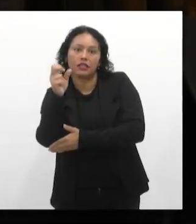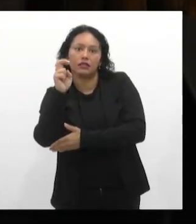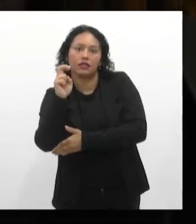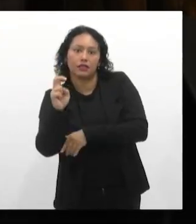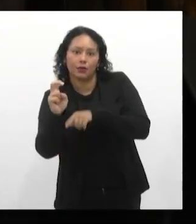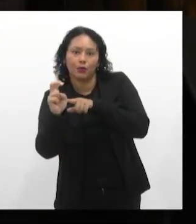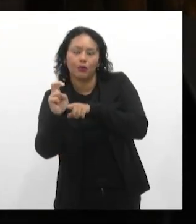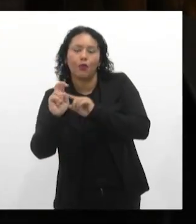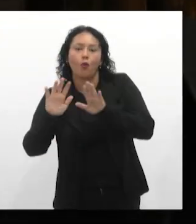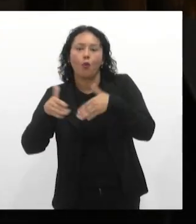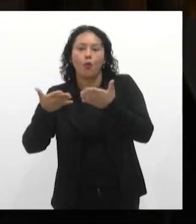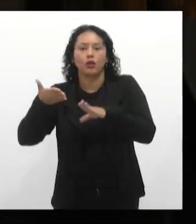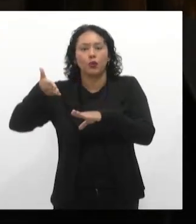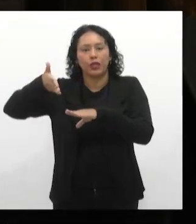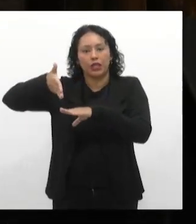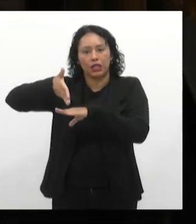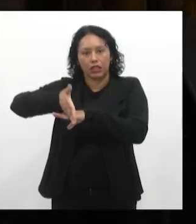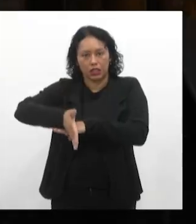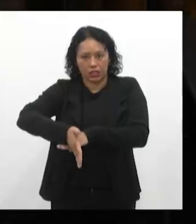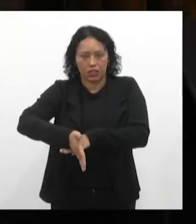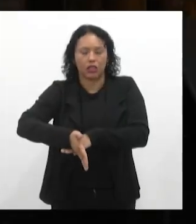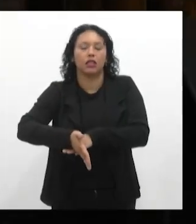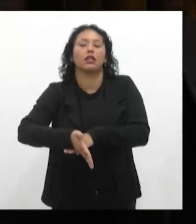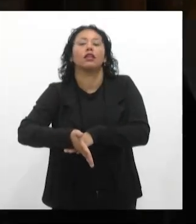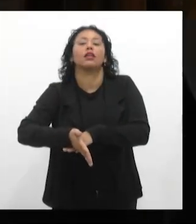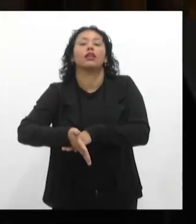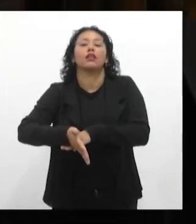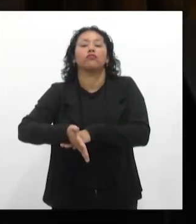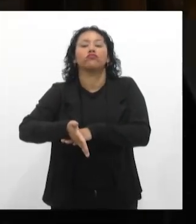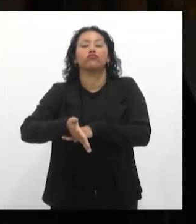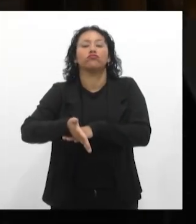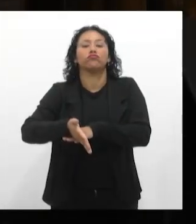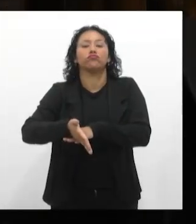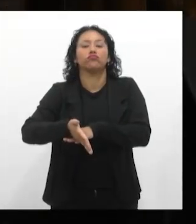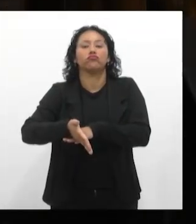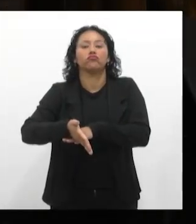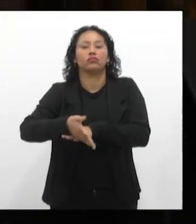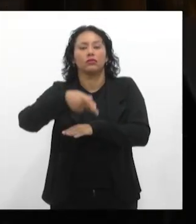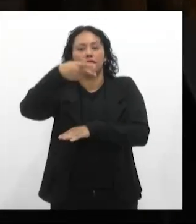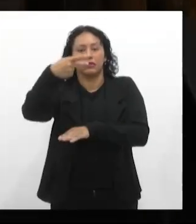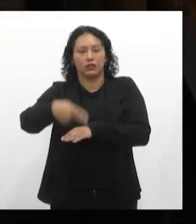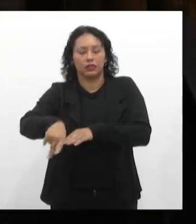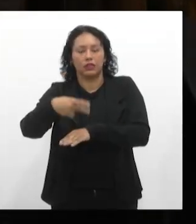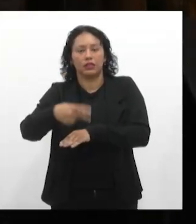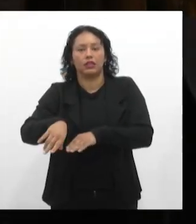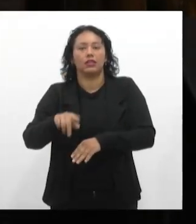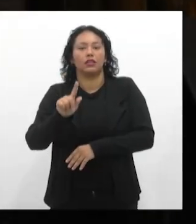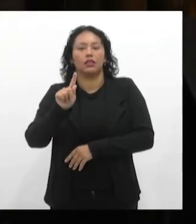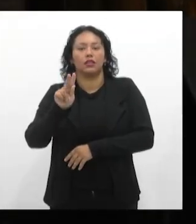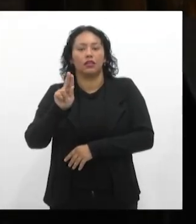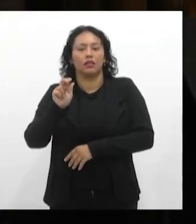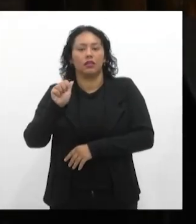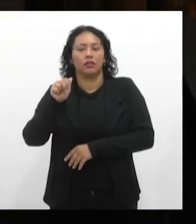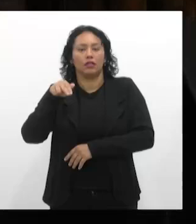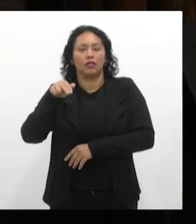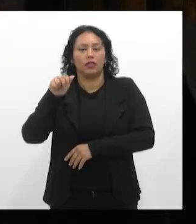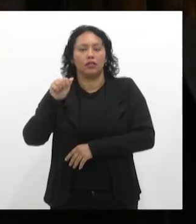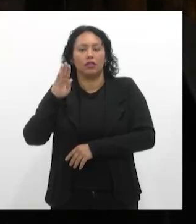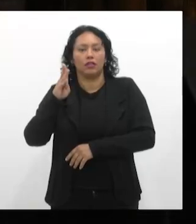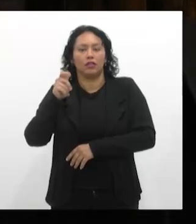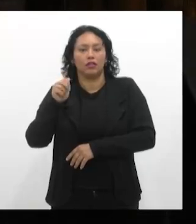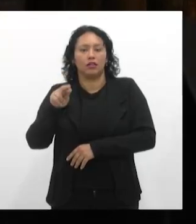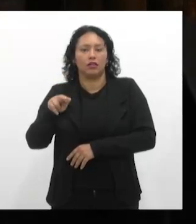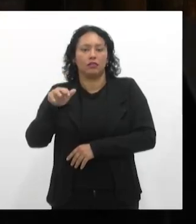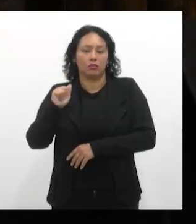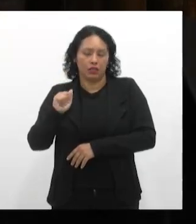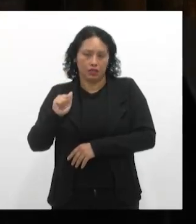quando entrei para o Departamento de Estradas de Rodagem do estado da Guanabara. E já se